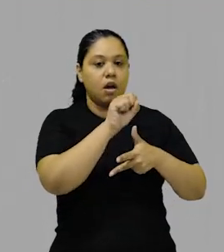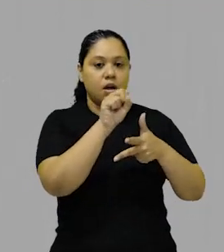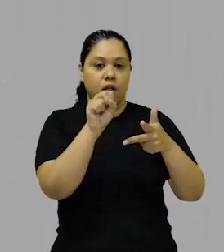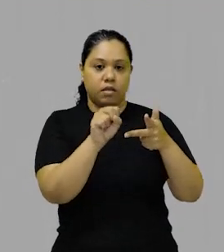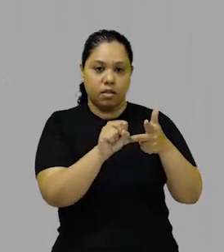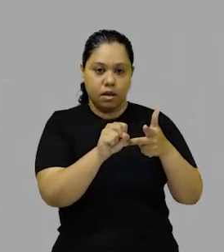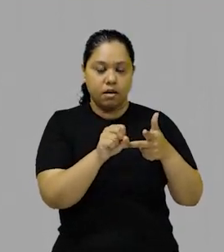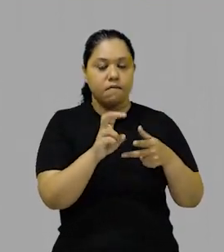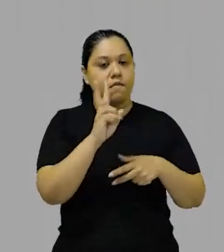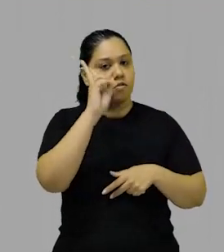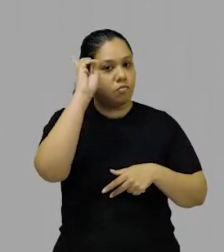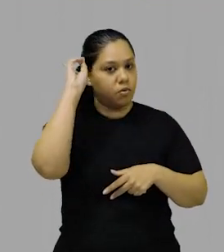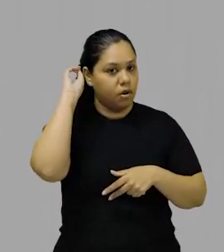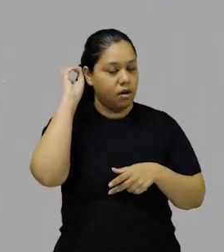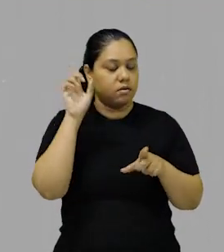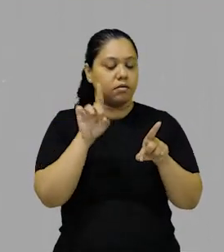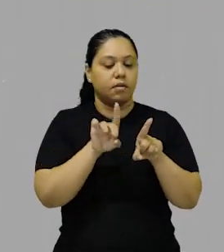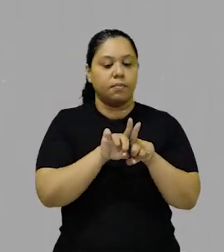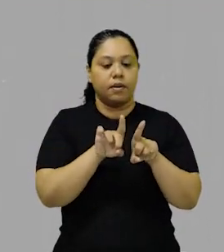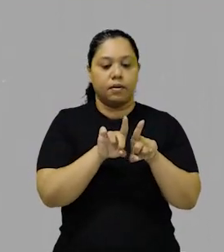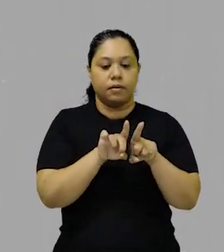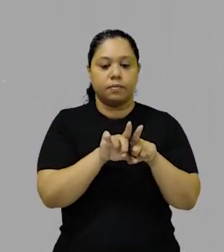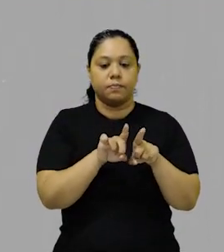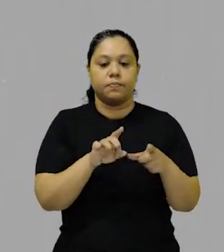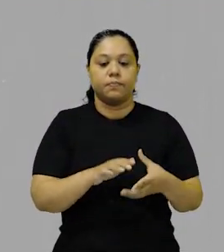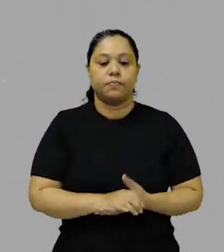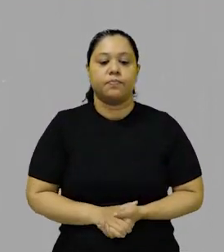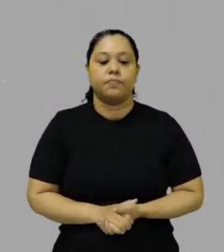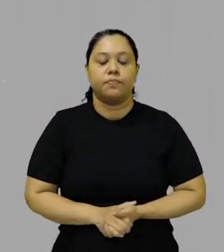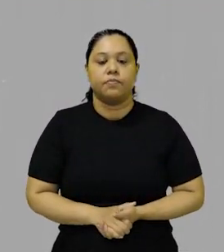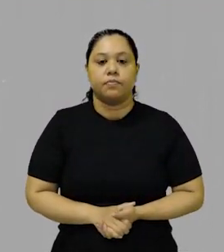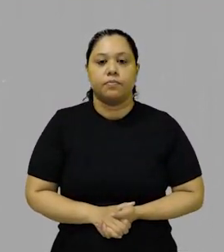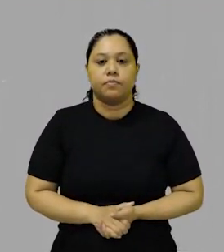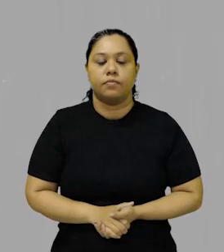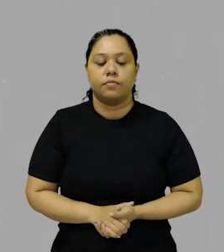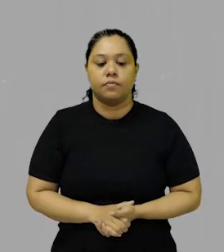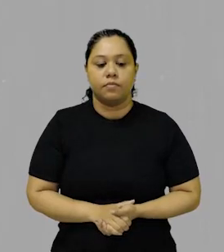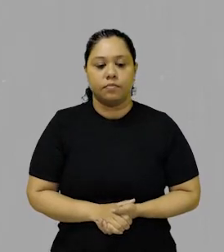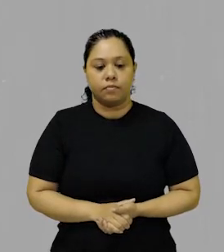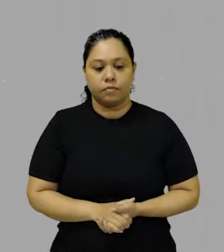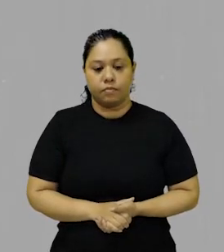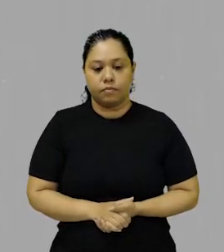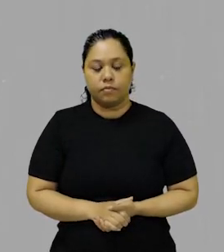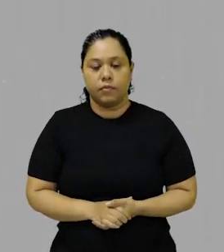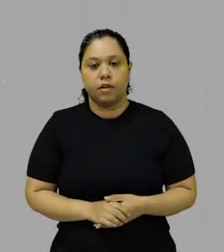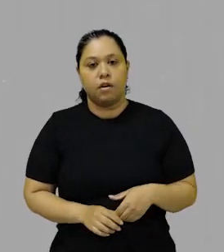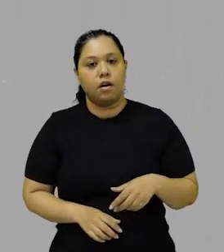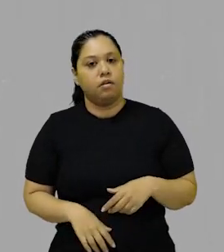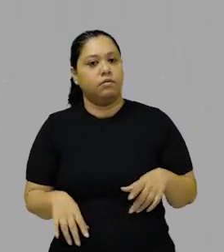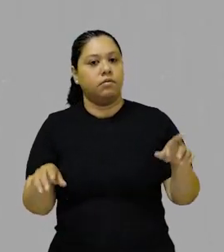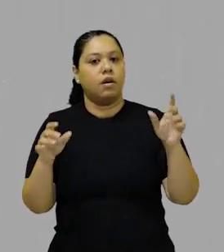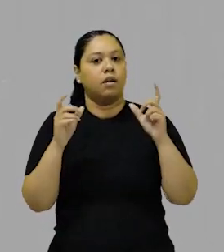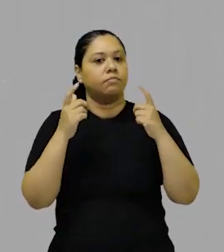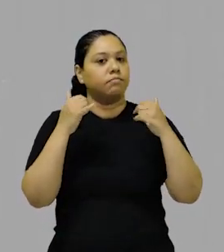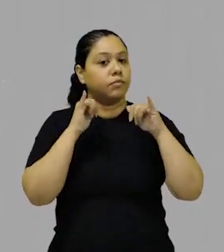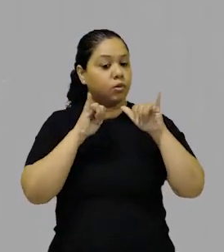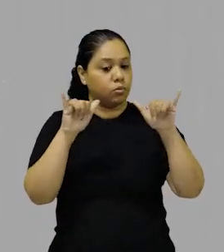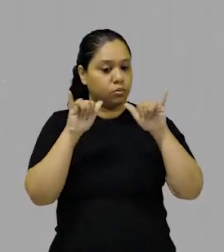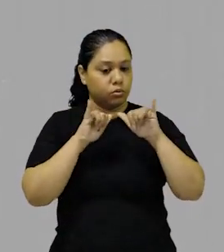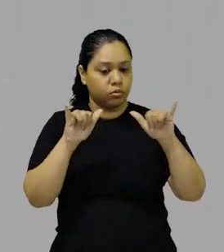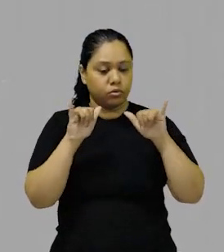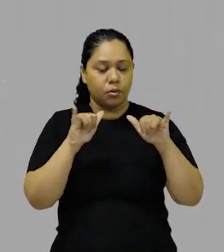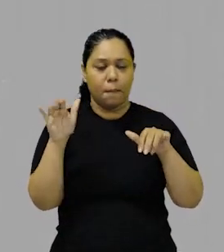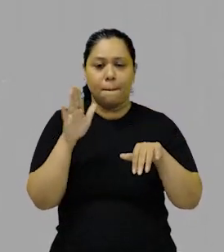nos vestibulares, que são esses exames de entrada, são news, que são as notícias, é o